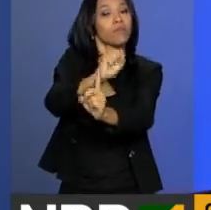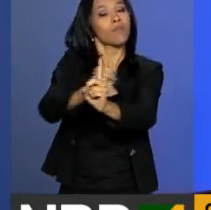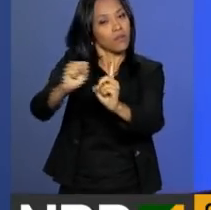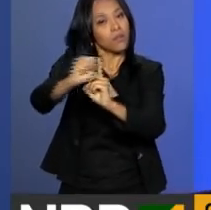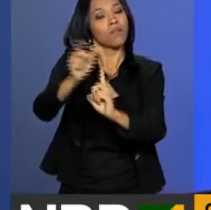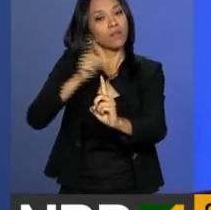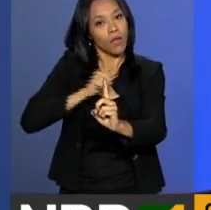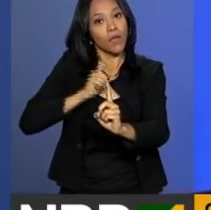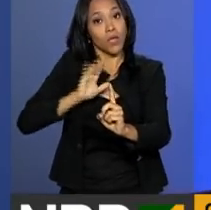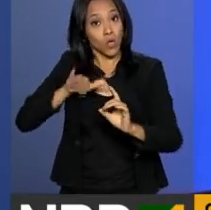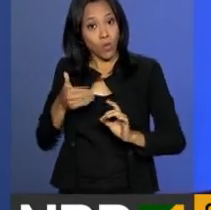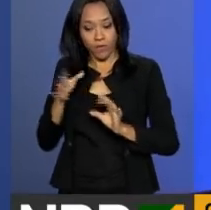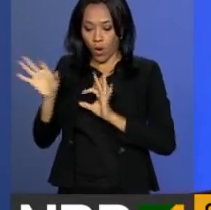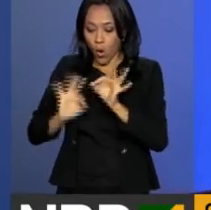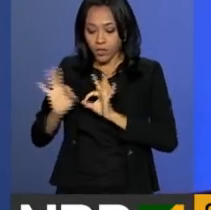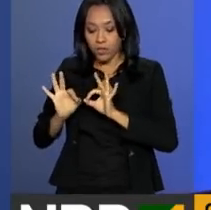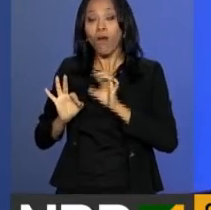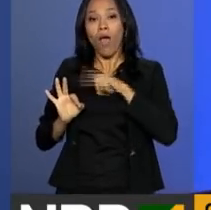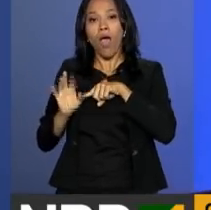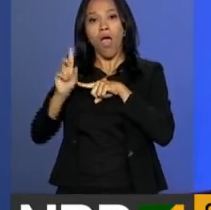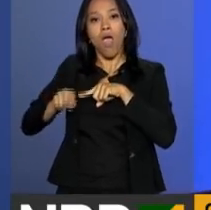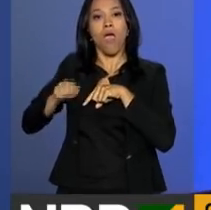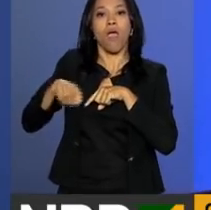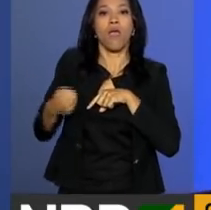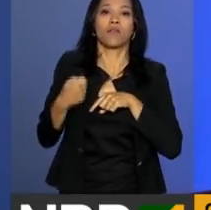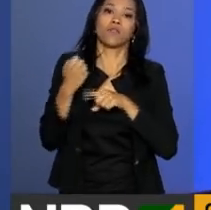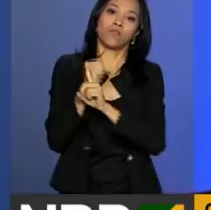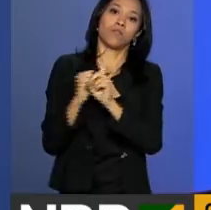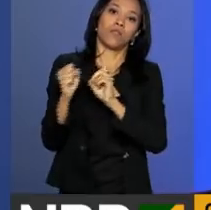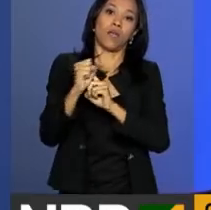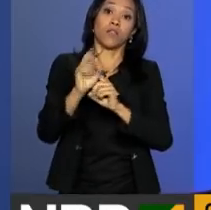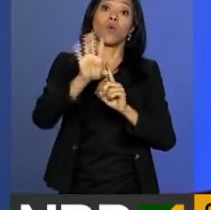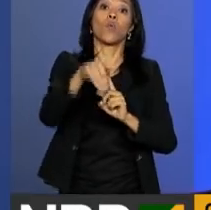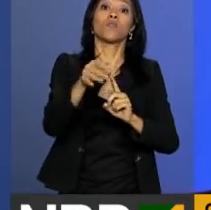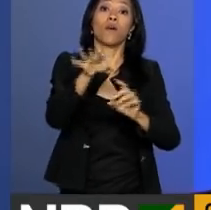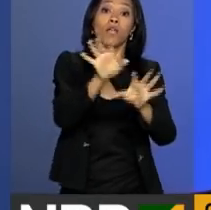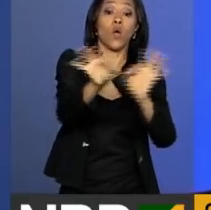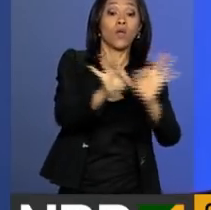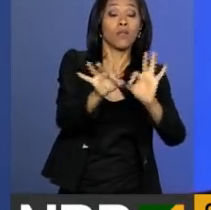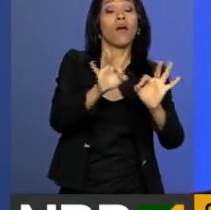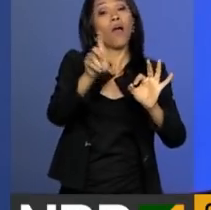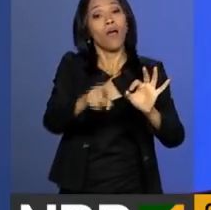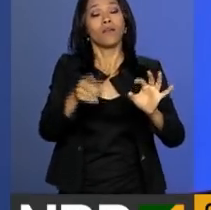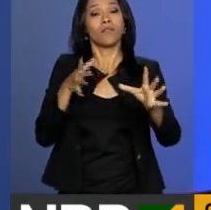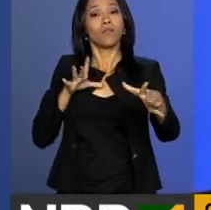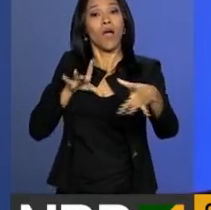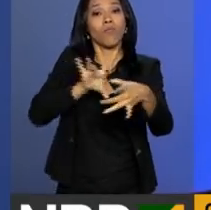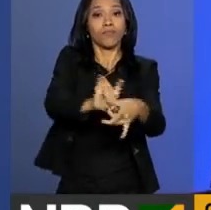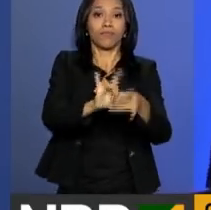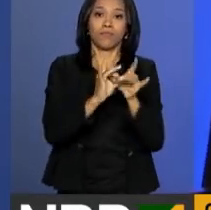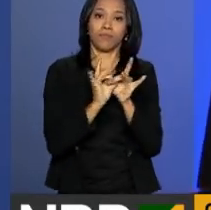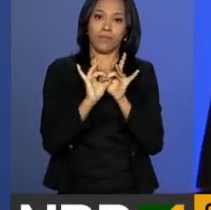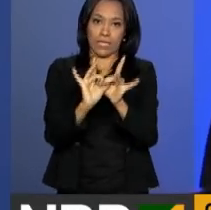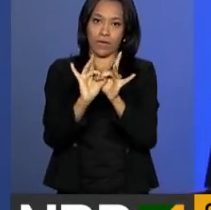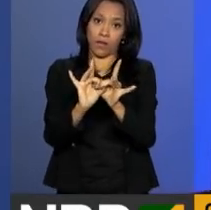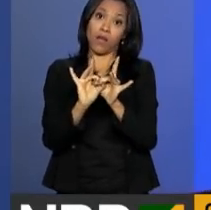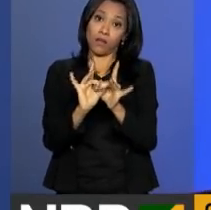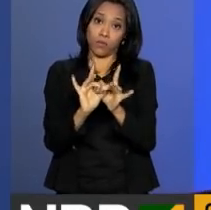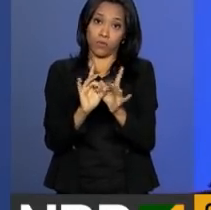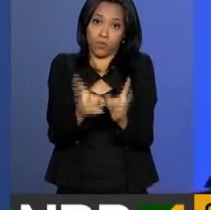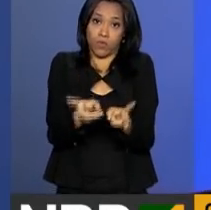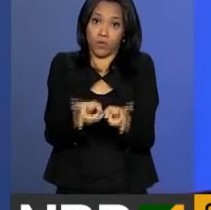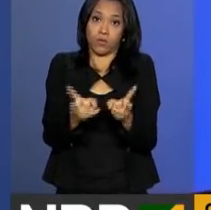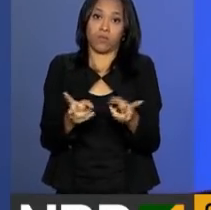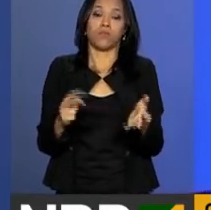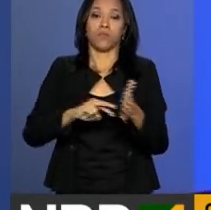sociedade portanto você está falando na regra jurídica que organiza esta sociedade não é sem razão que os